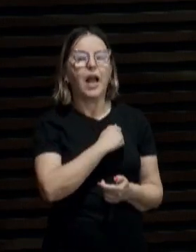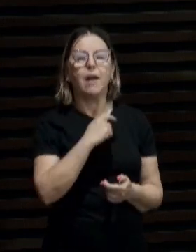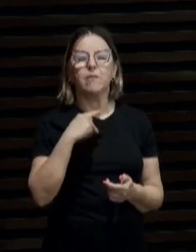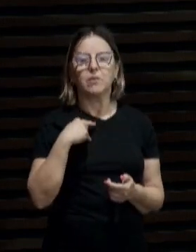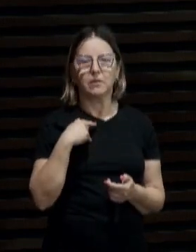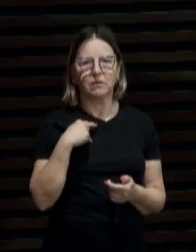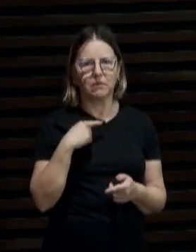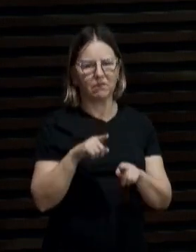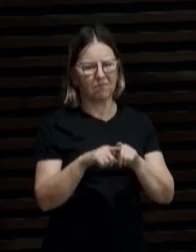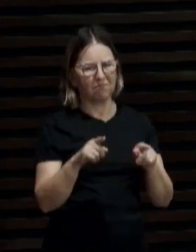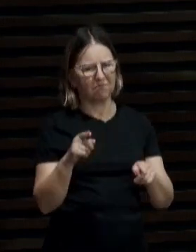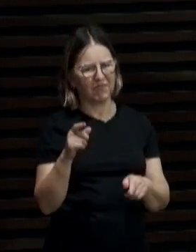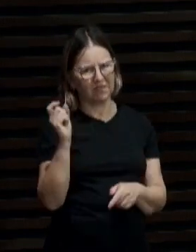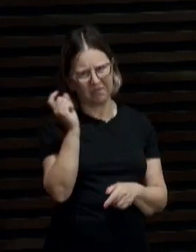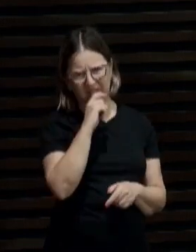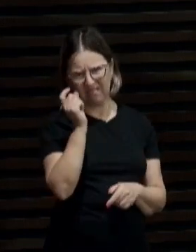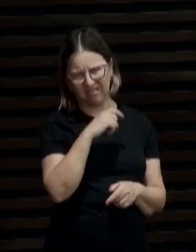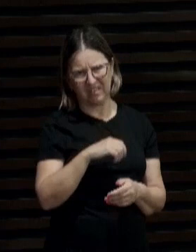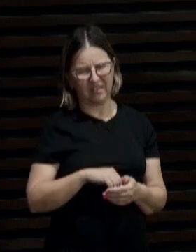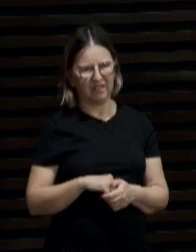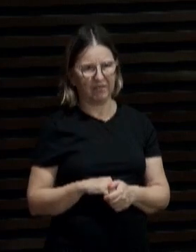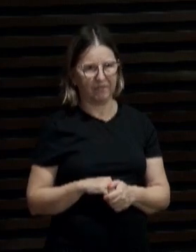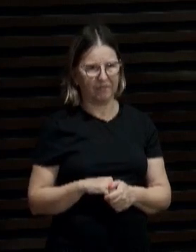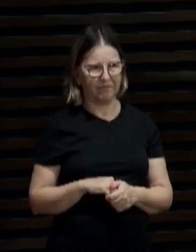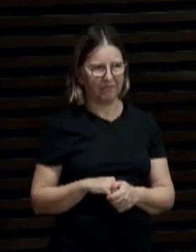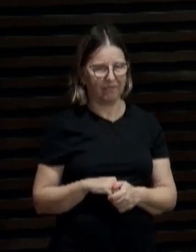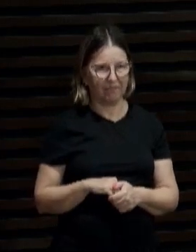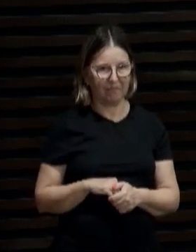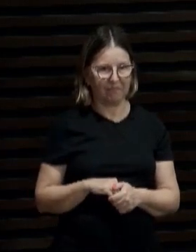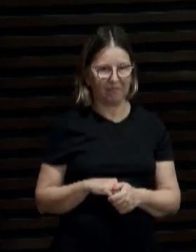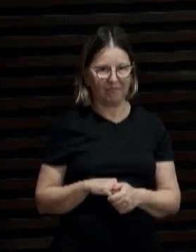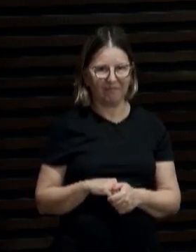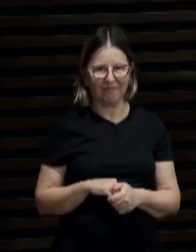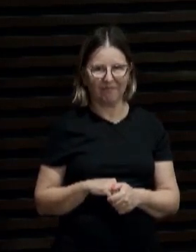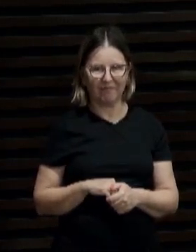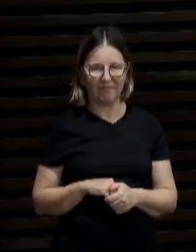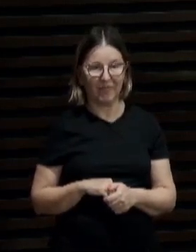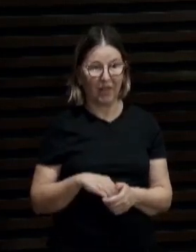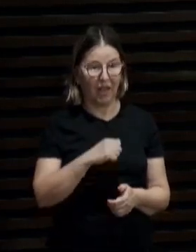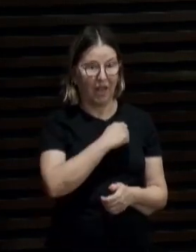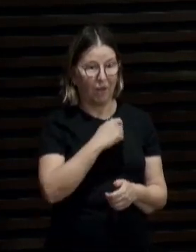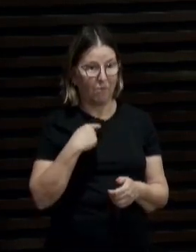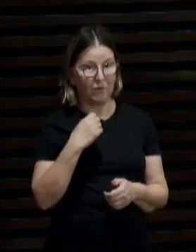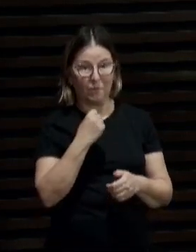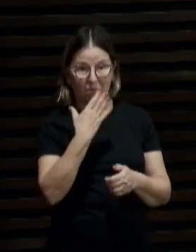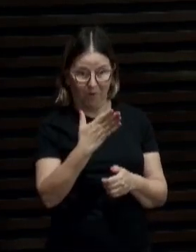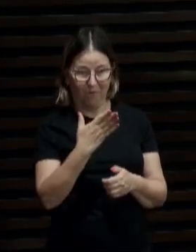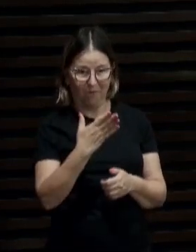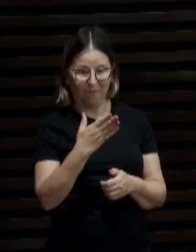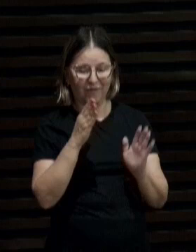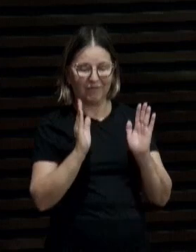né? Apóstolo bom é apóstolo morto. Os apóstolos são aqueles ali. Não vem com apóstolo para cá, não.